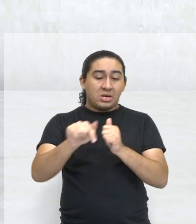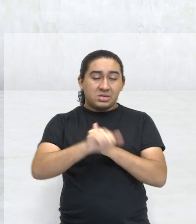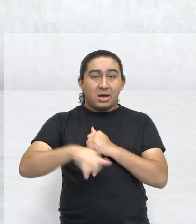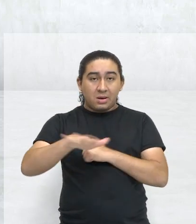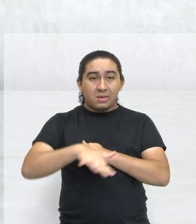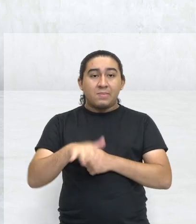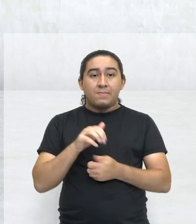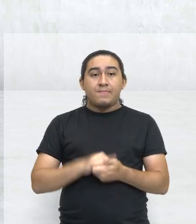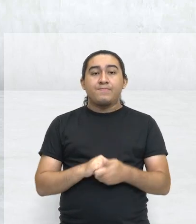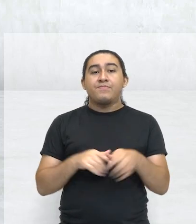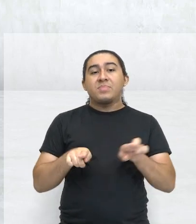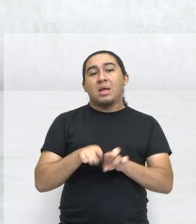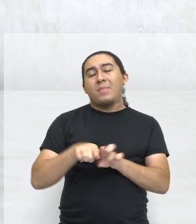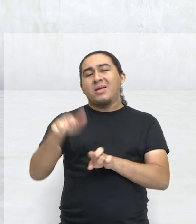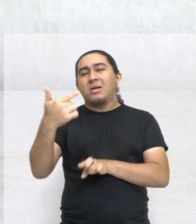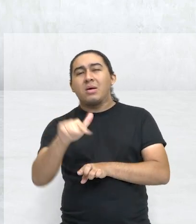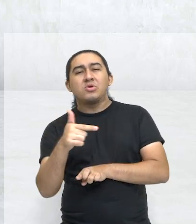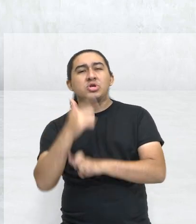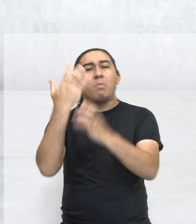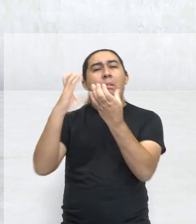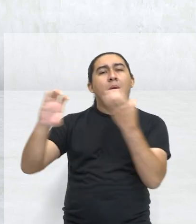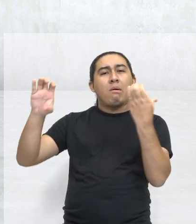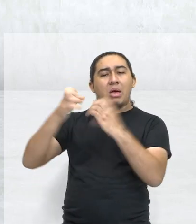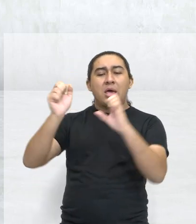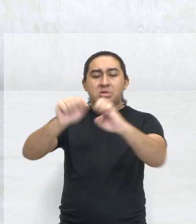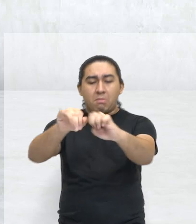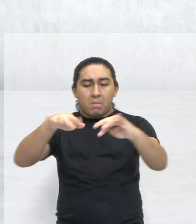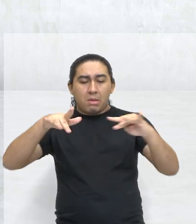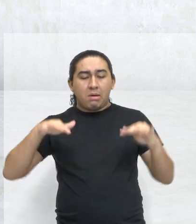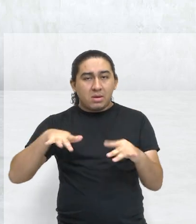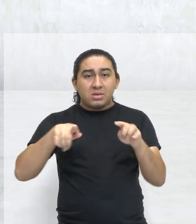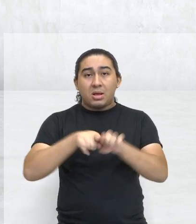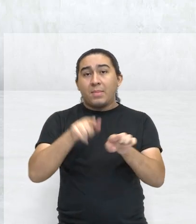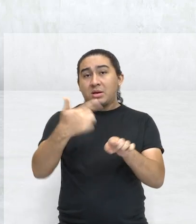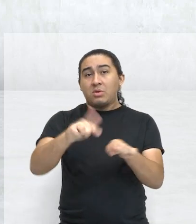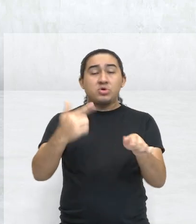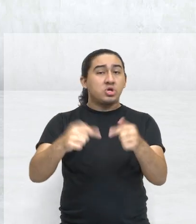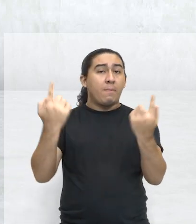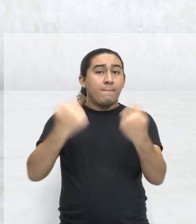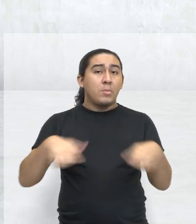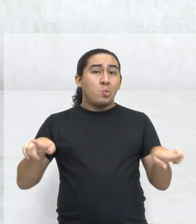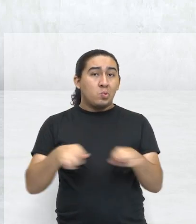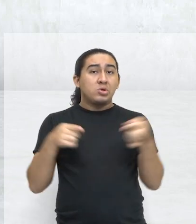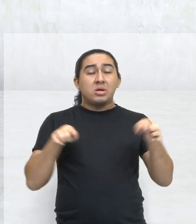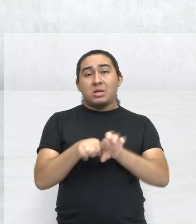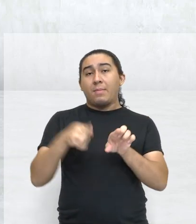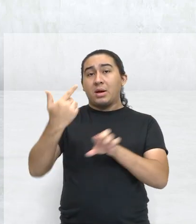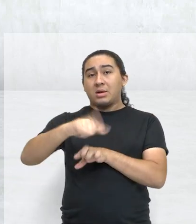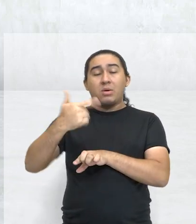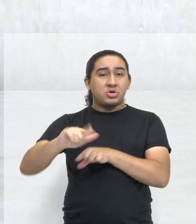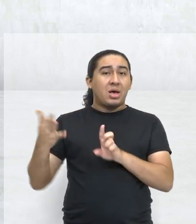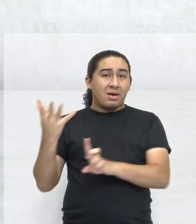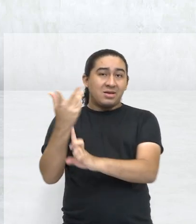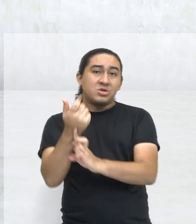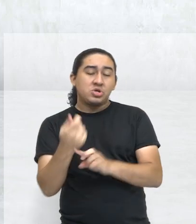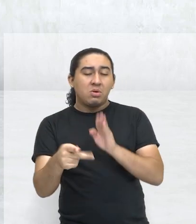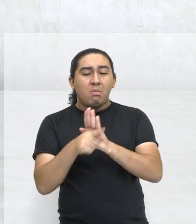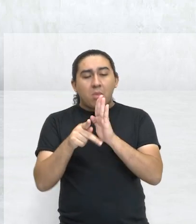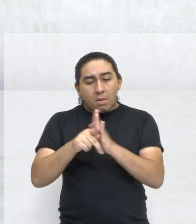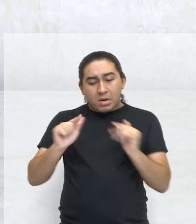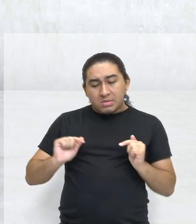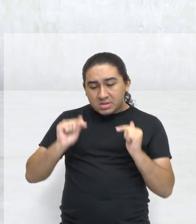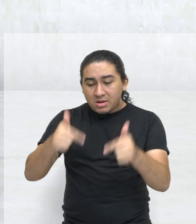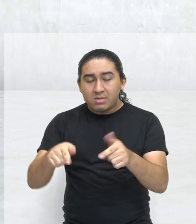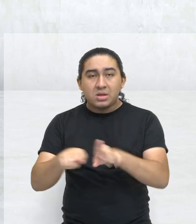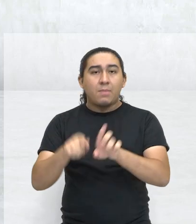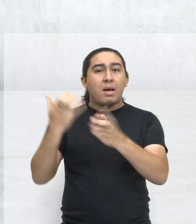ele trouxe todos os músicos de fora, certo? Porque o Amazonas ele não tinha esses profissionais. Ele